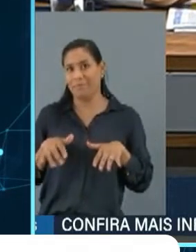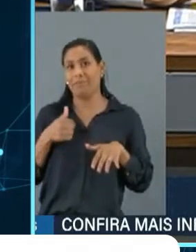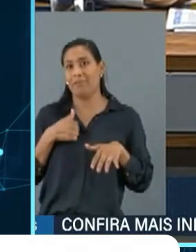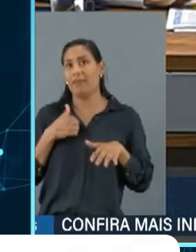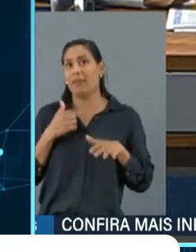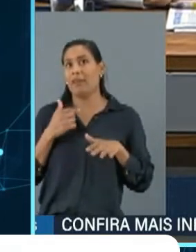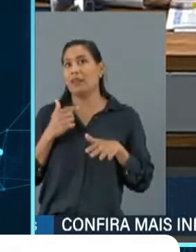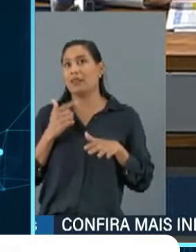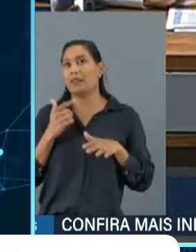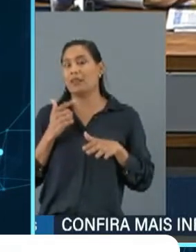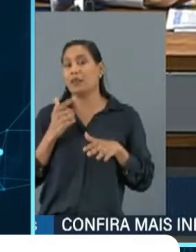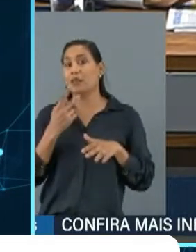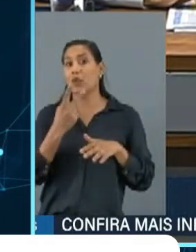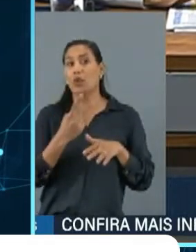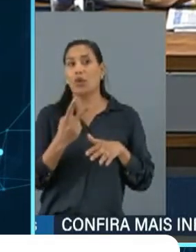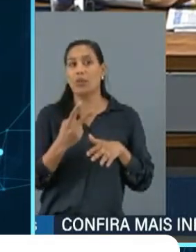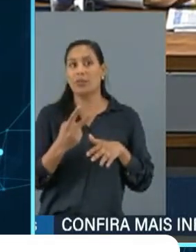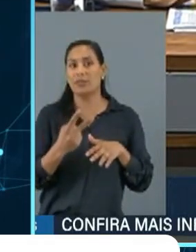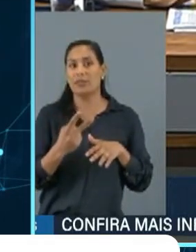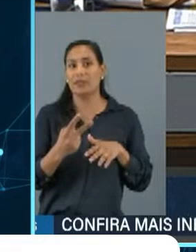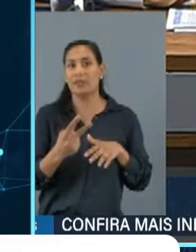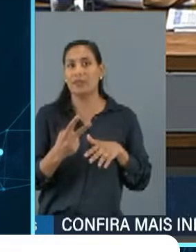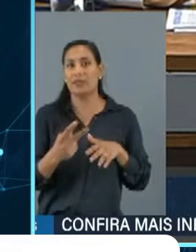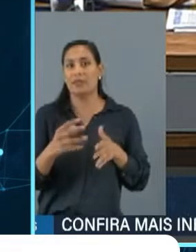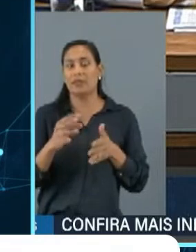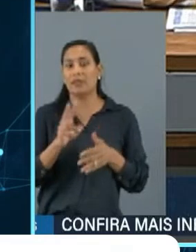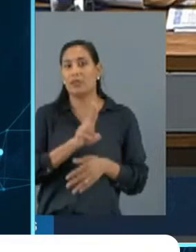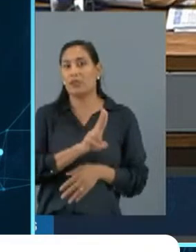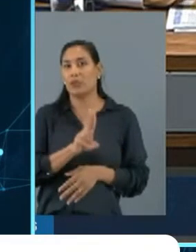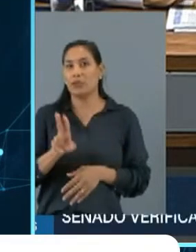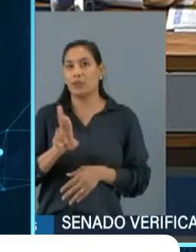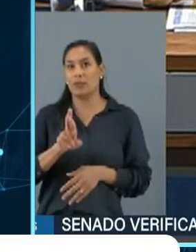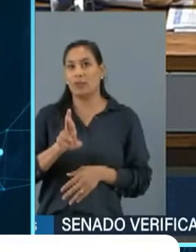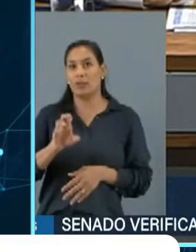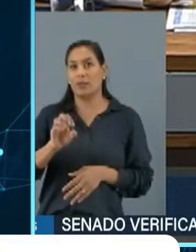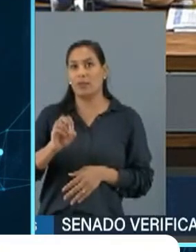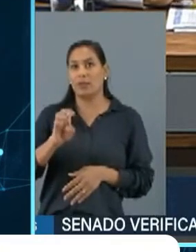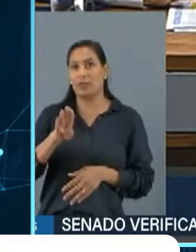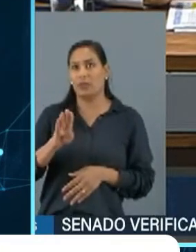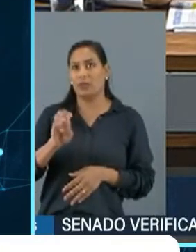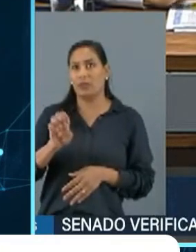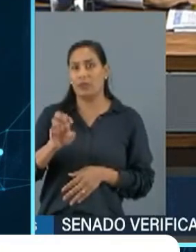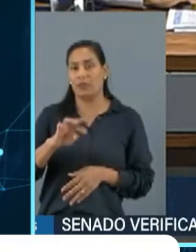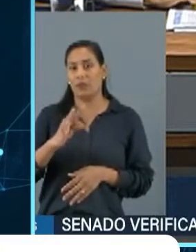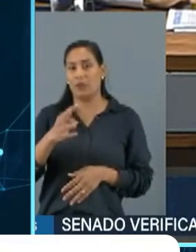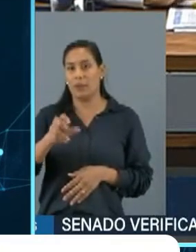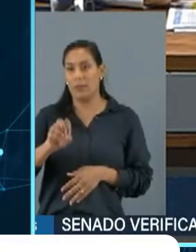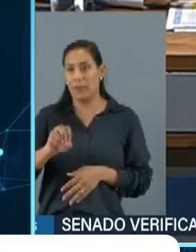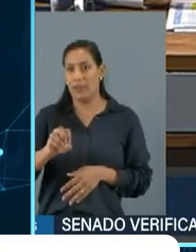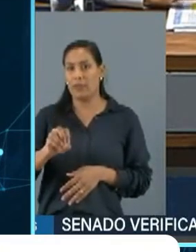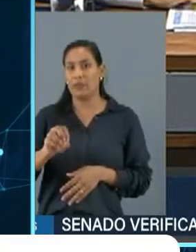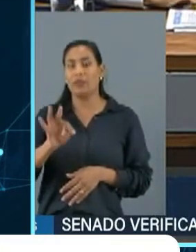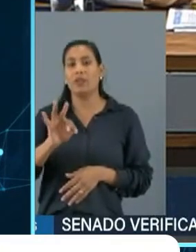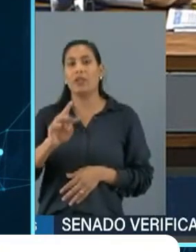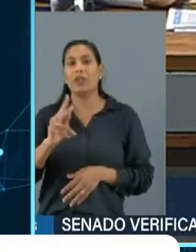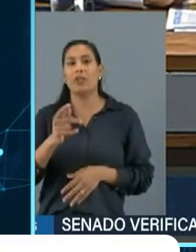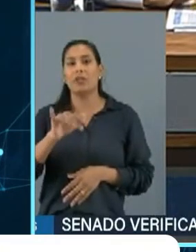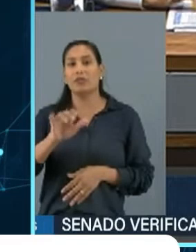plaquinhas de jornalistas que estão com passaporte retido, com a conta bancária que eles trabalharam a vida